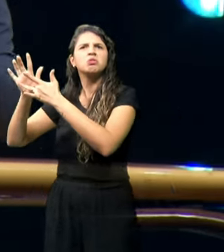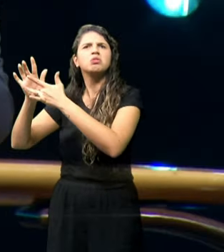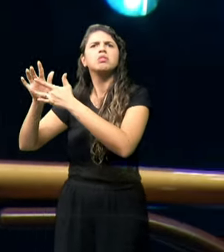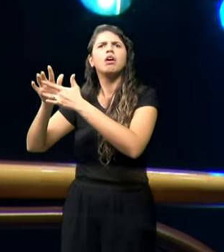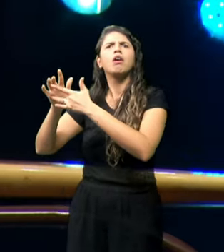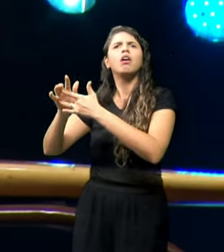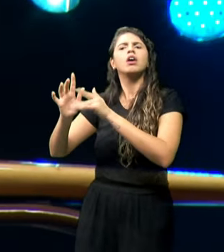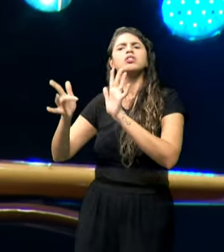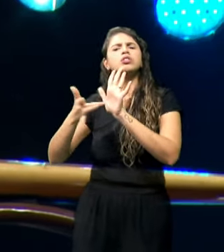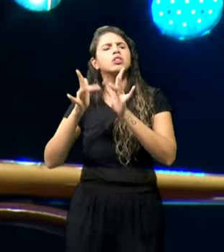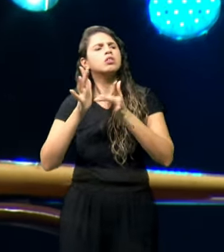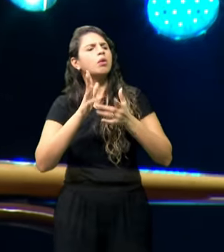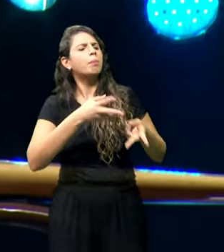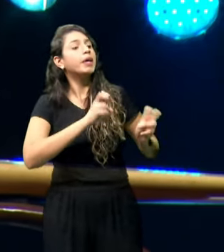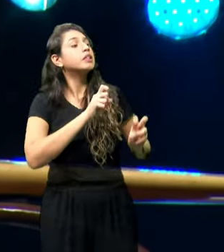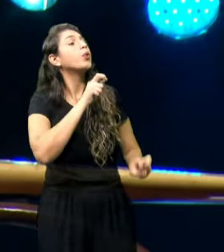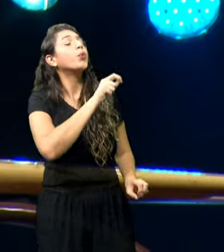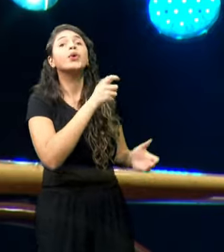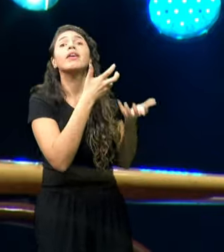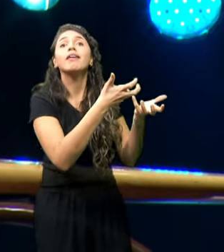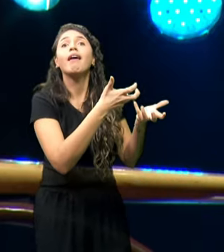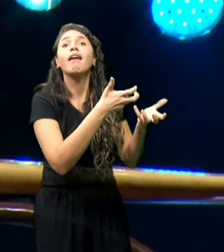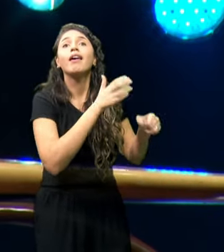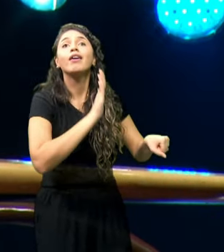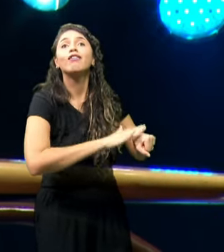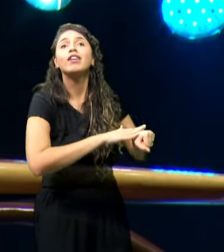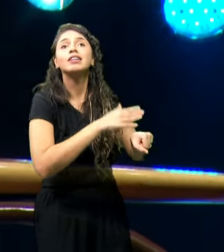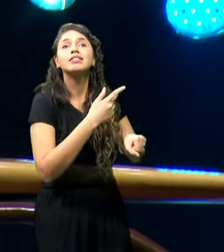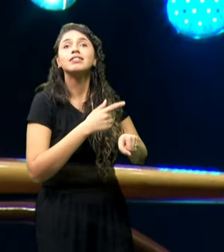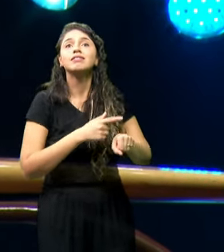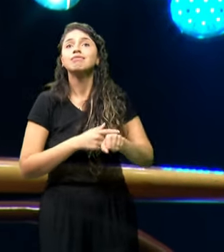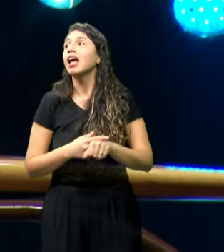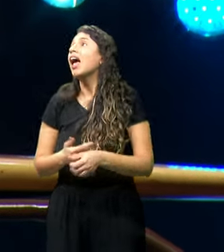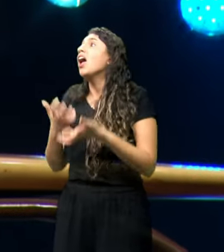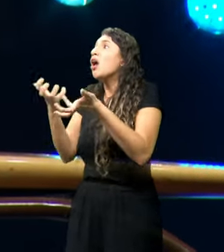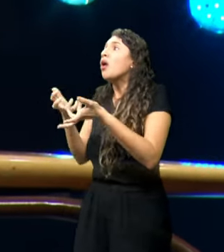ele e diz, o que queres que eu te faça? Eu quero ver. Então veja, ele viu.